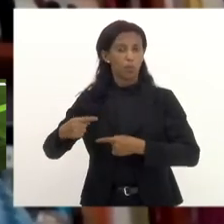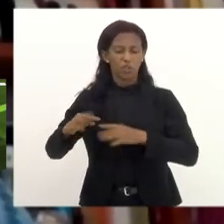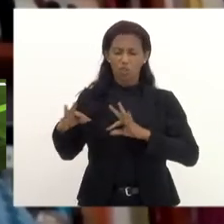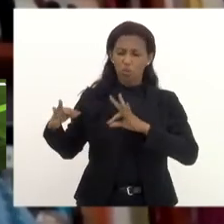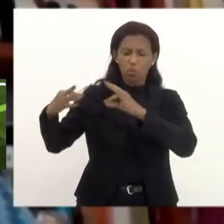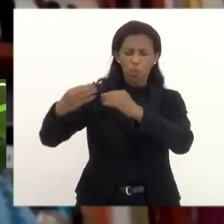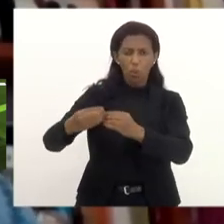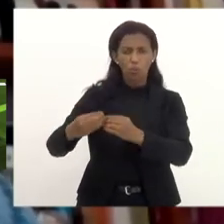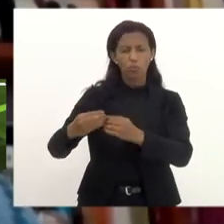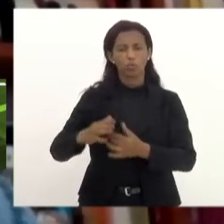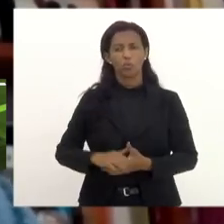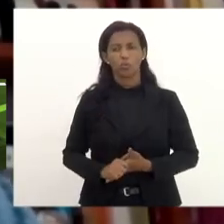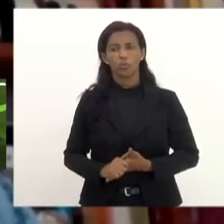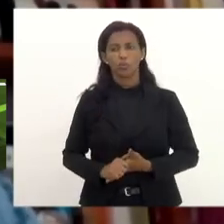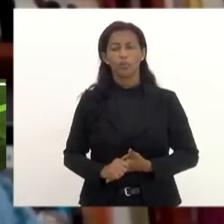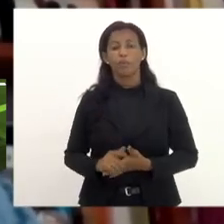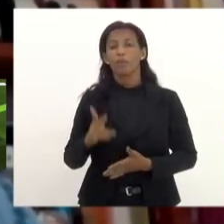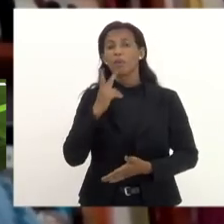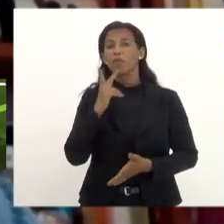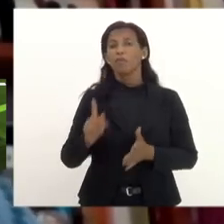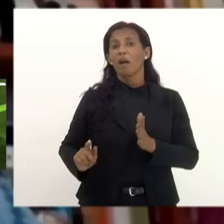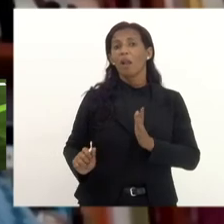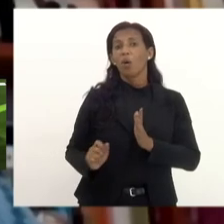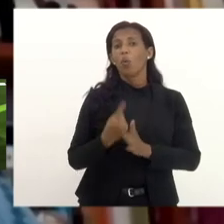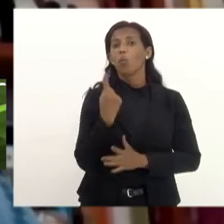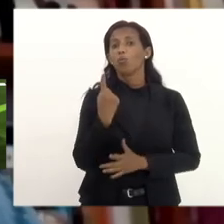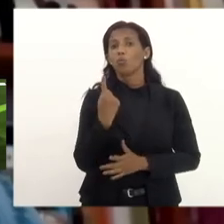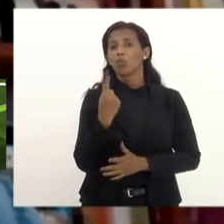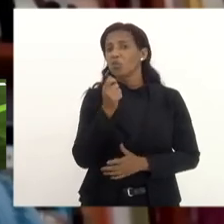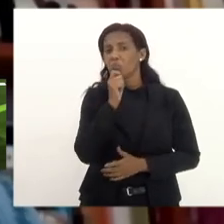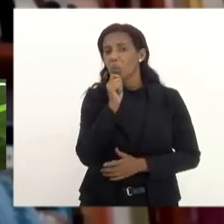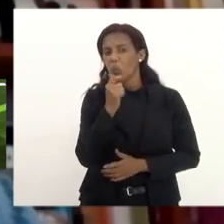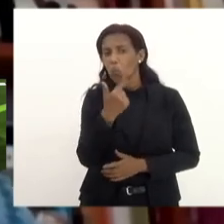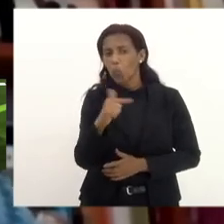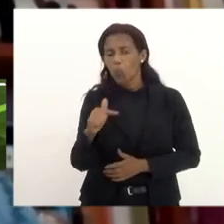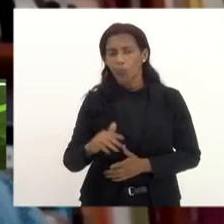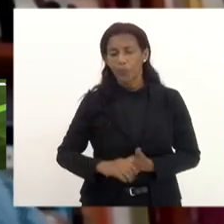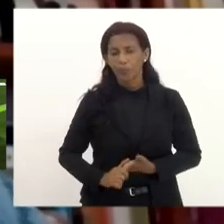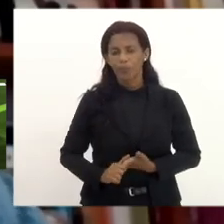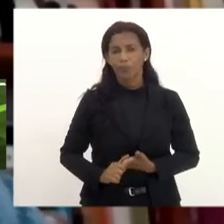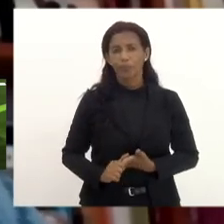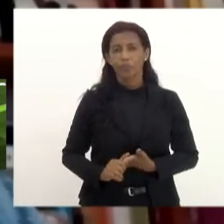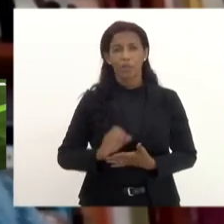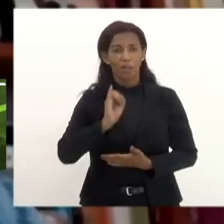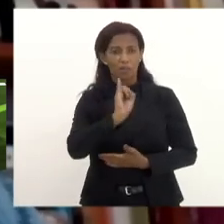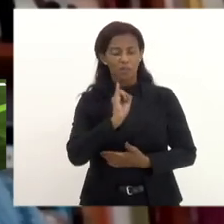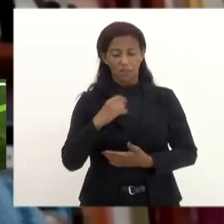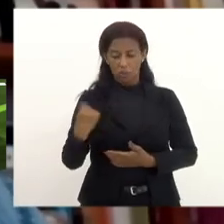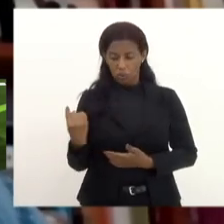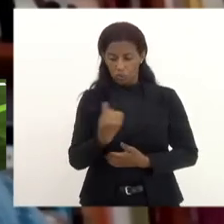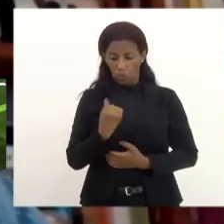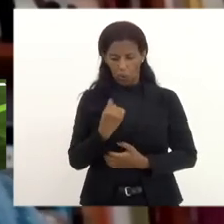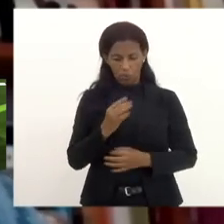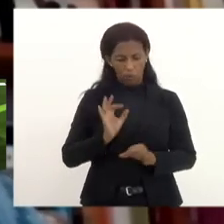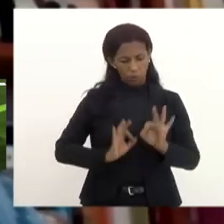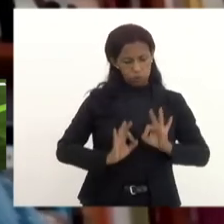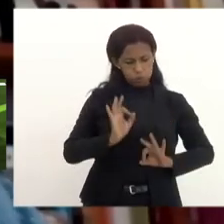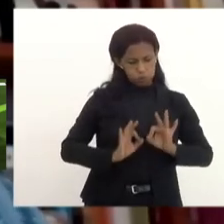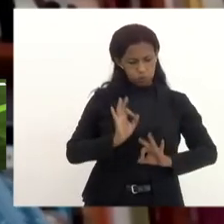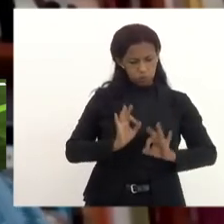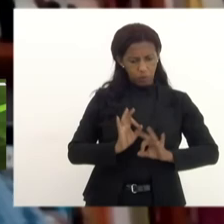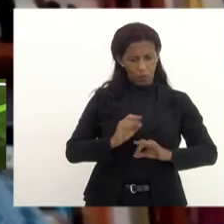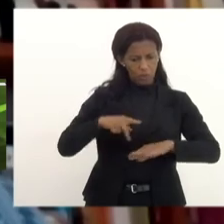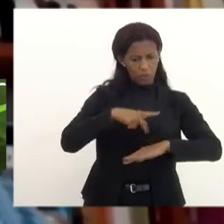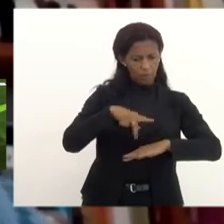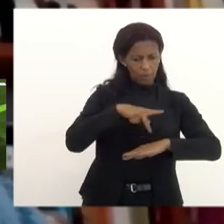todos, gente. Me diga um que não teve. Então, se nós não tivermos, quer dizer, projeto de